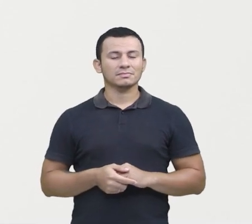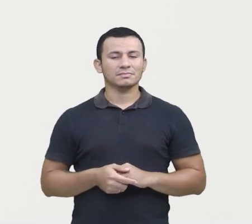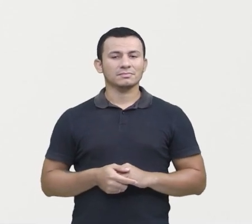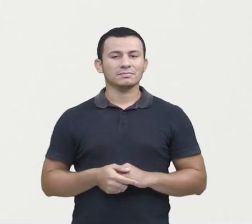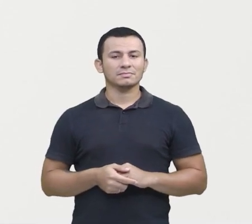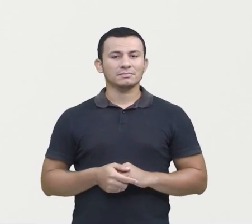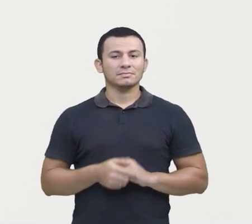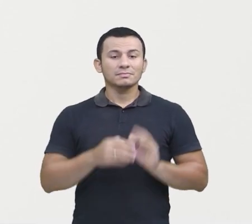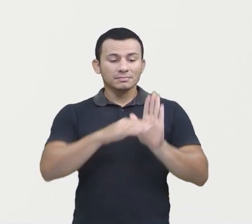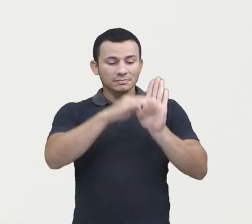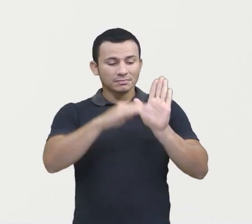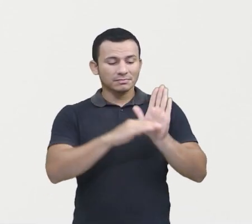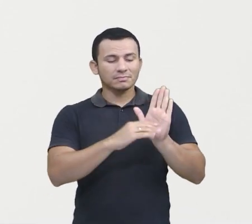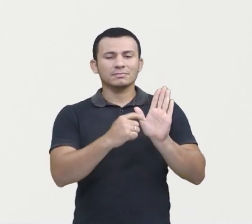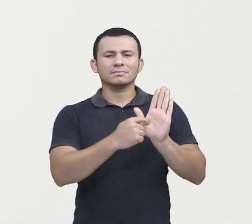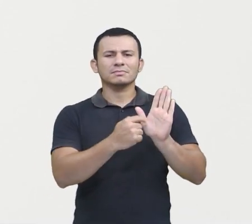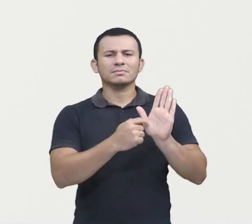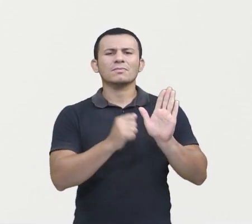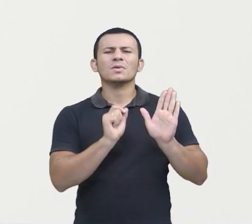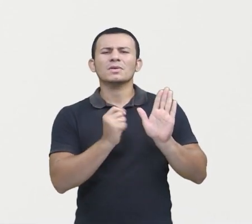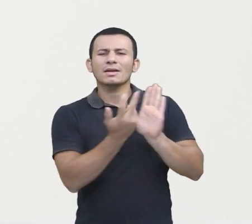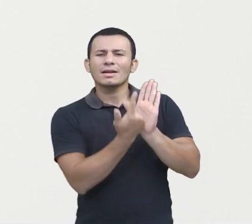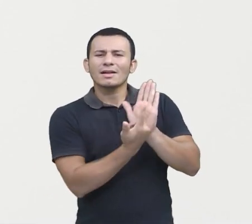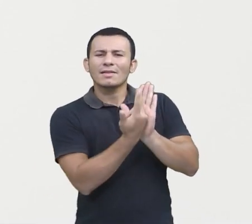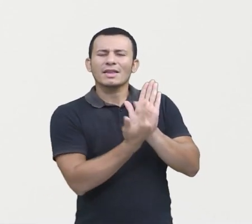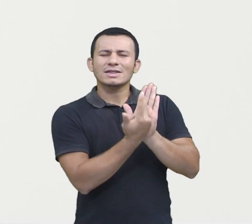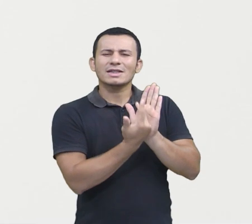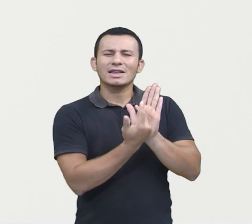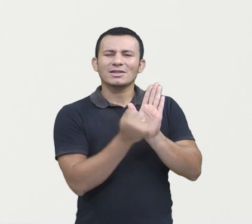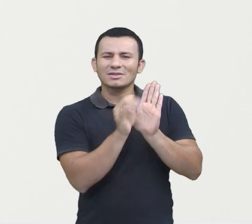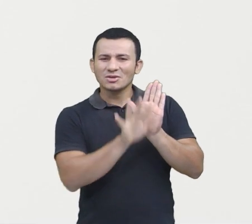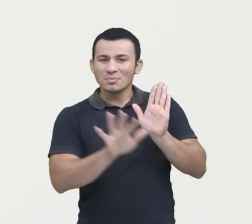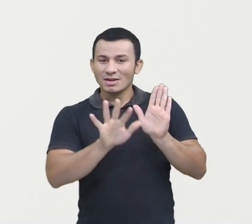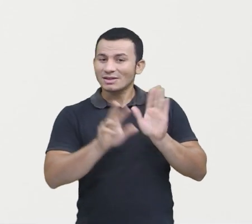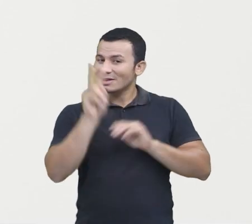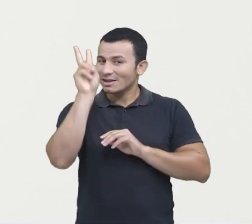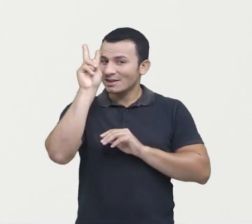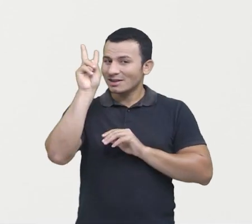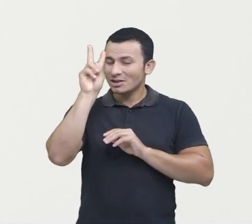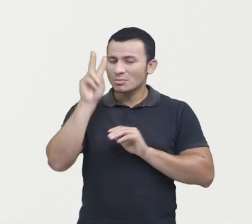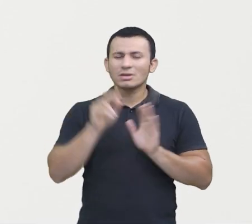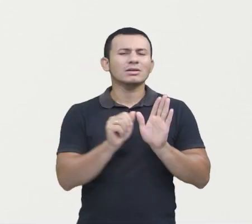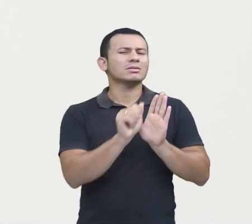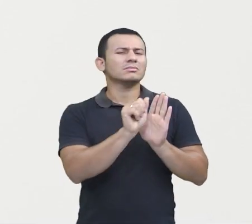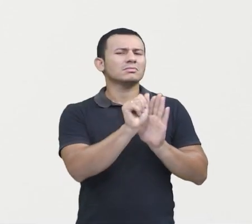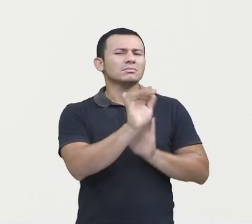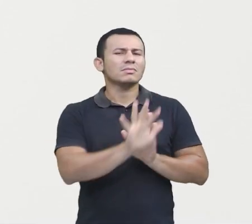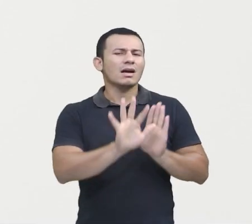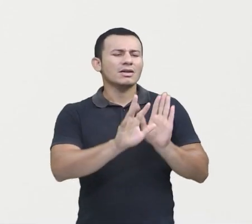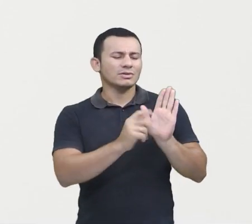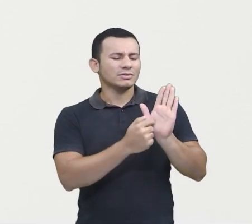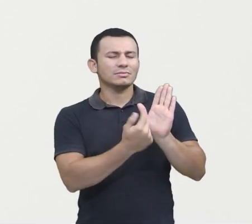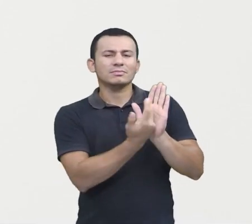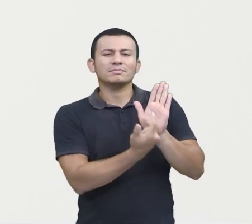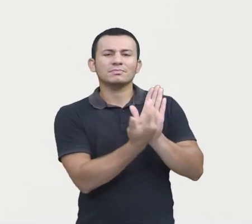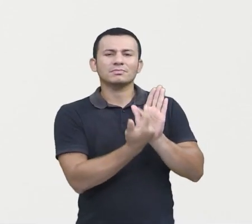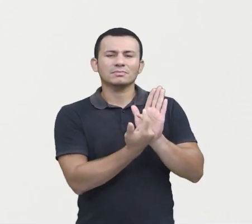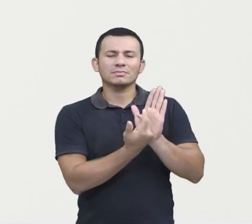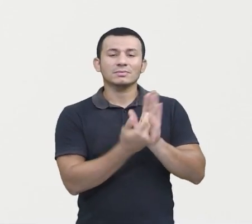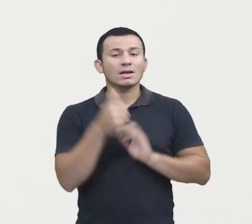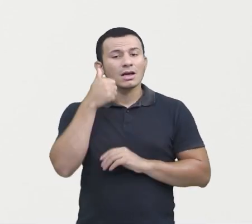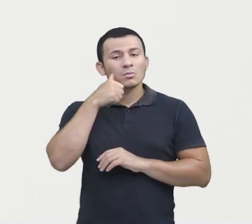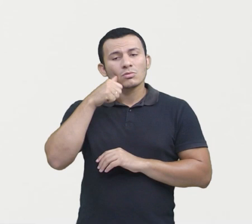não é verdade, crianças? Qual é o tipo de linguagem que nós estamos vendo? A menininha, ela está dançando com